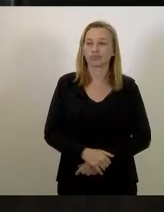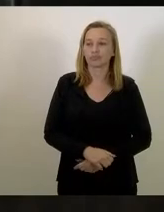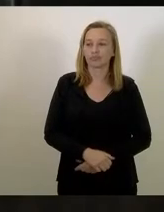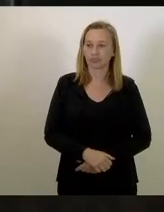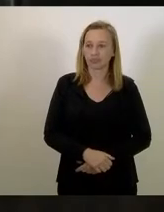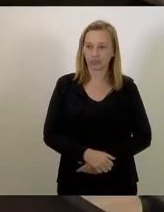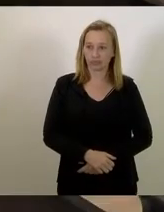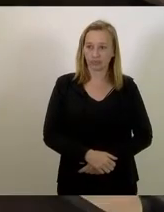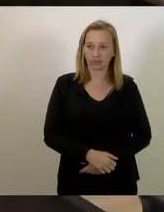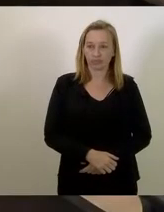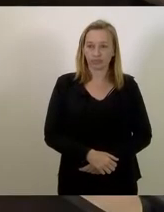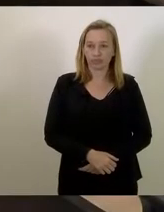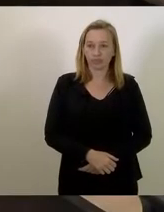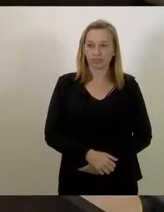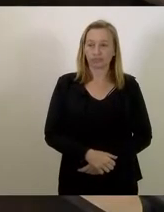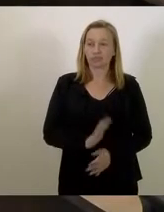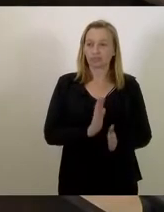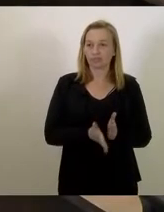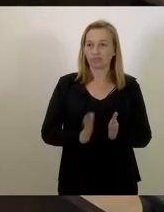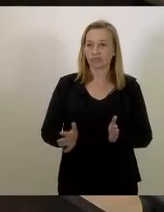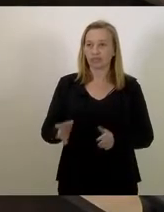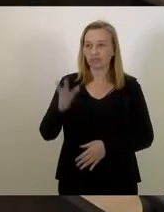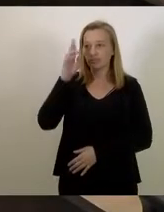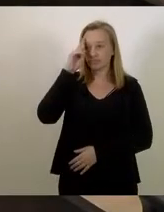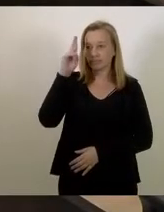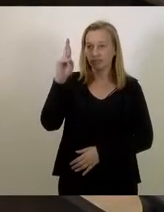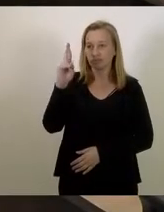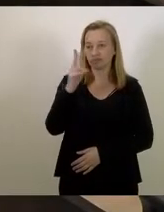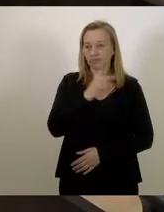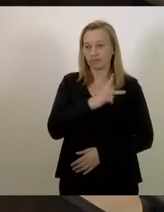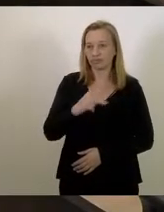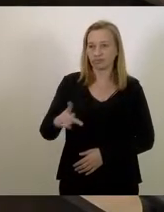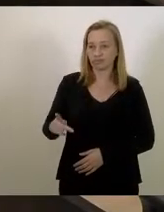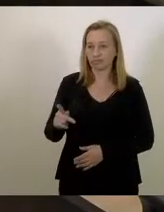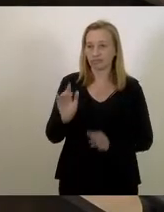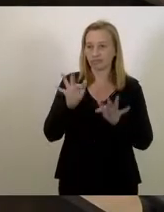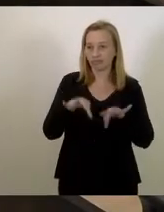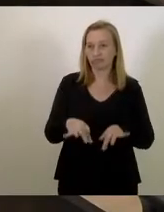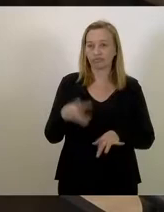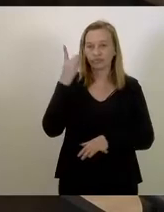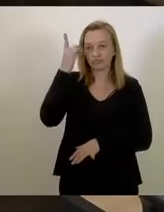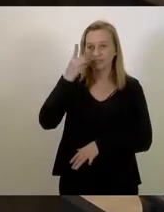foi uma questão de ordem presidente ao final deputado